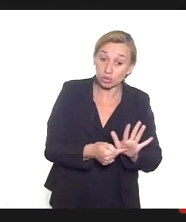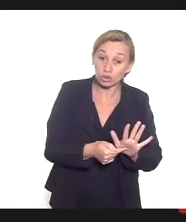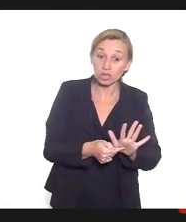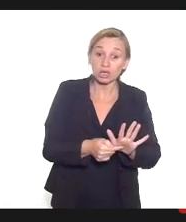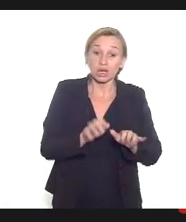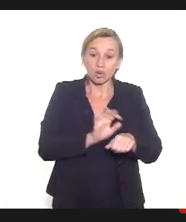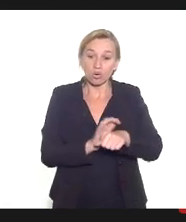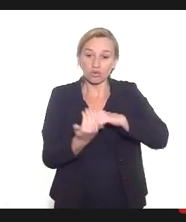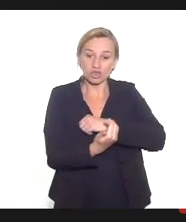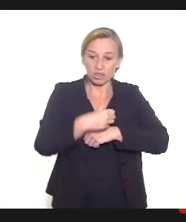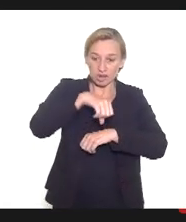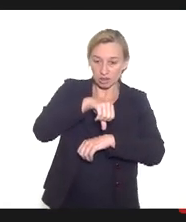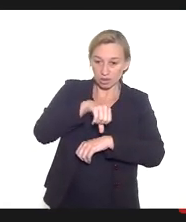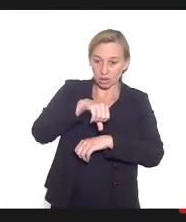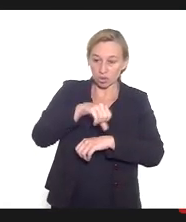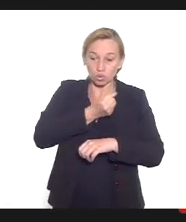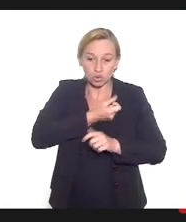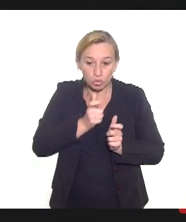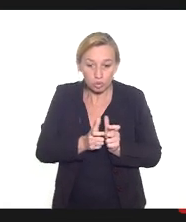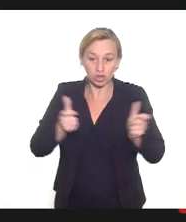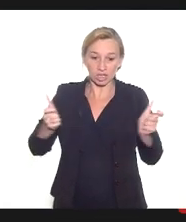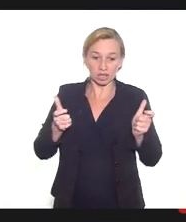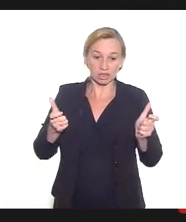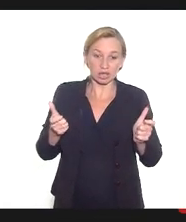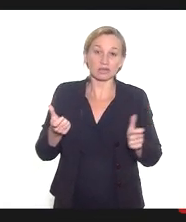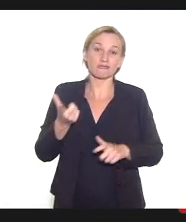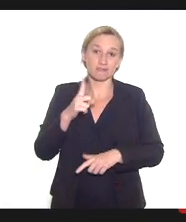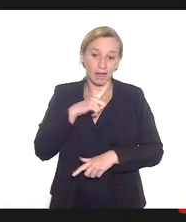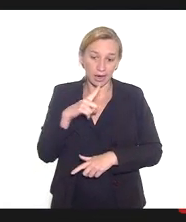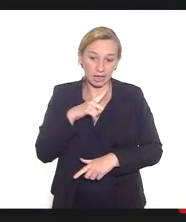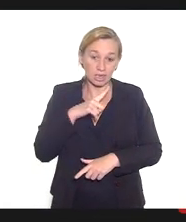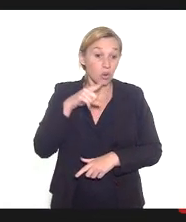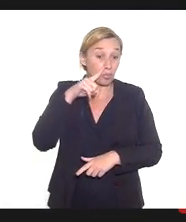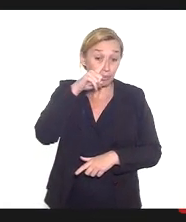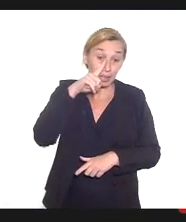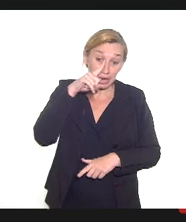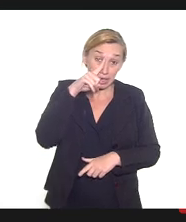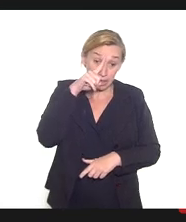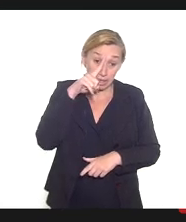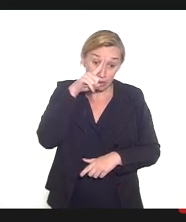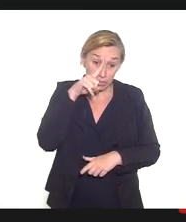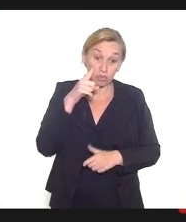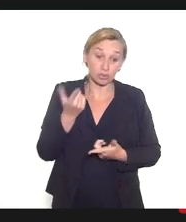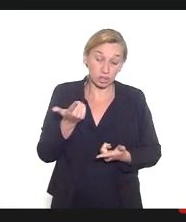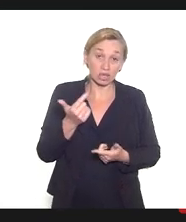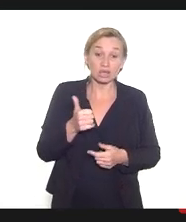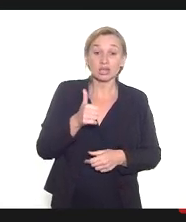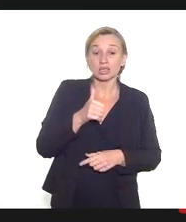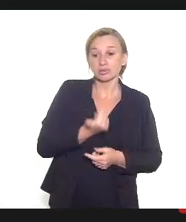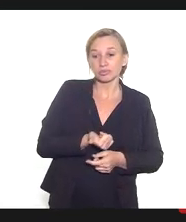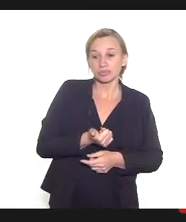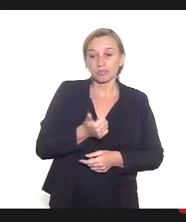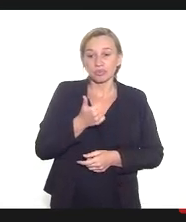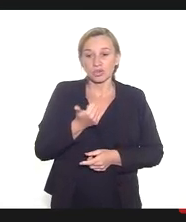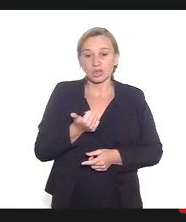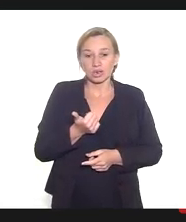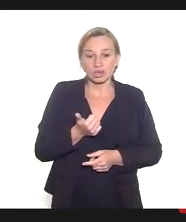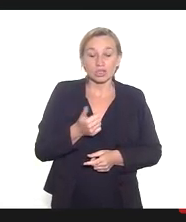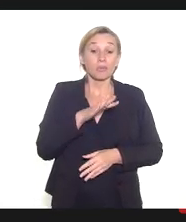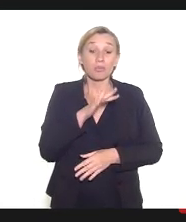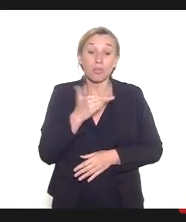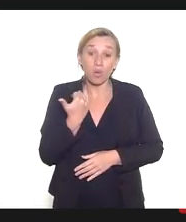a conferir 19 aumenta e muito o risco de admissão em UTI ventilação mecânica at